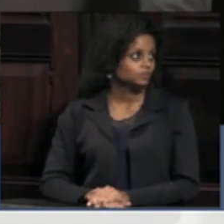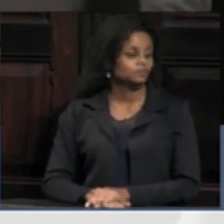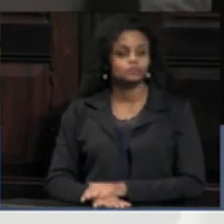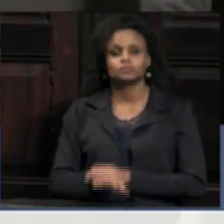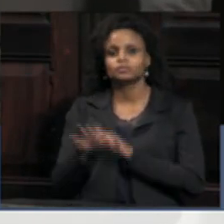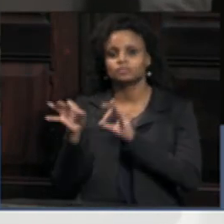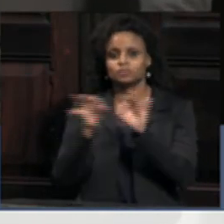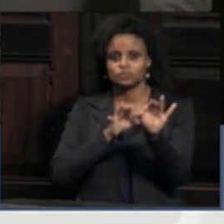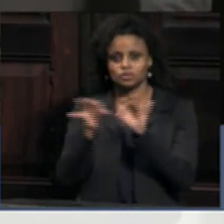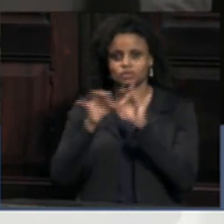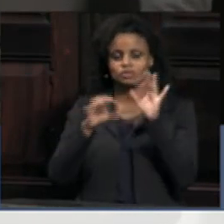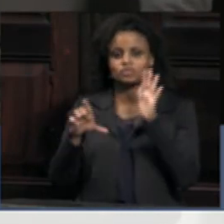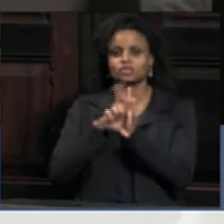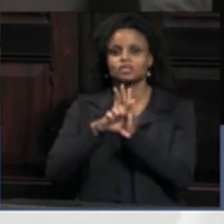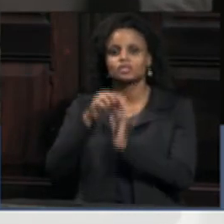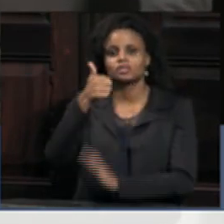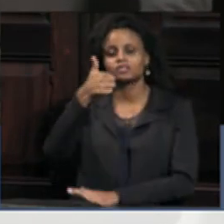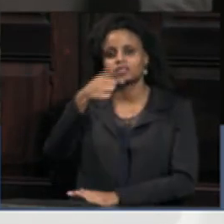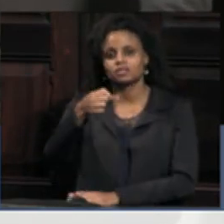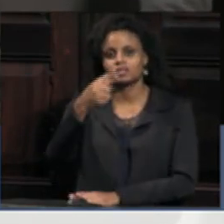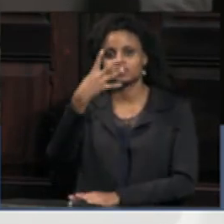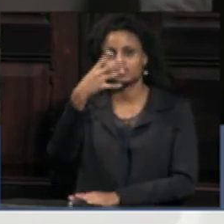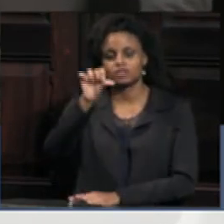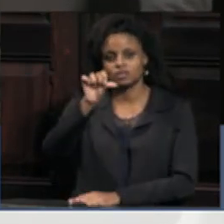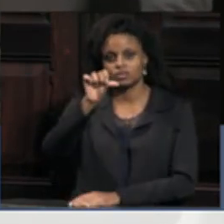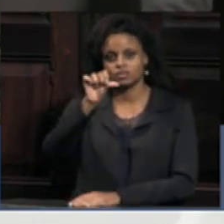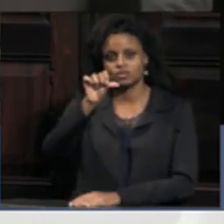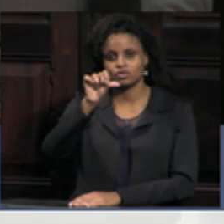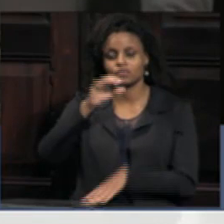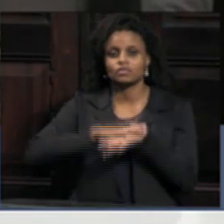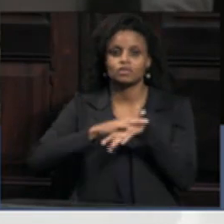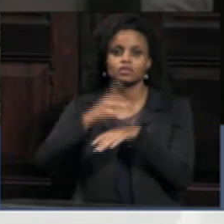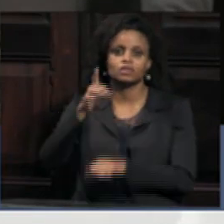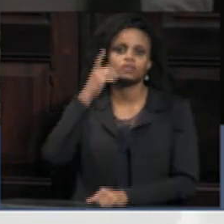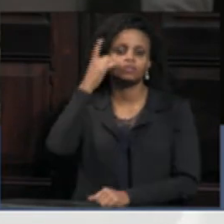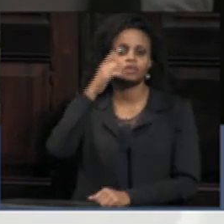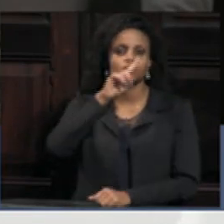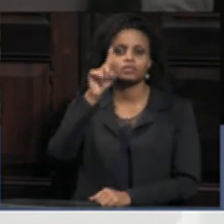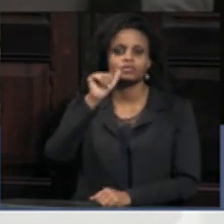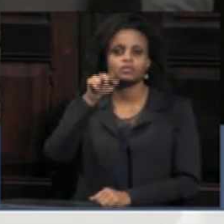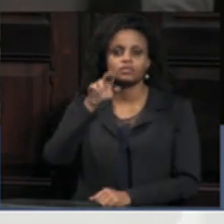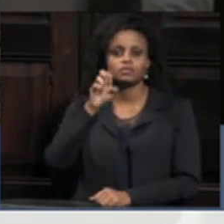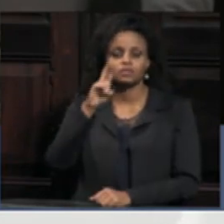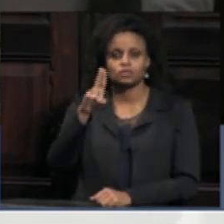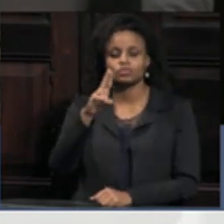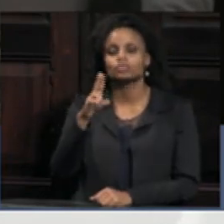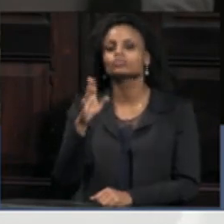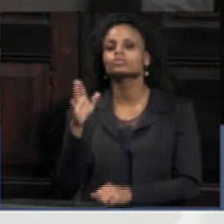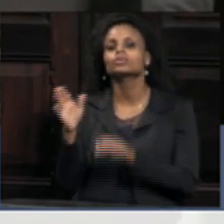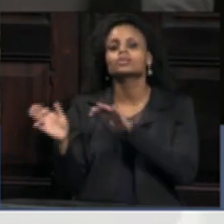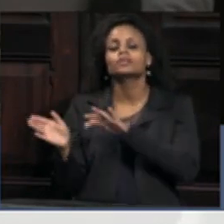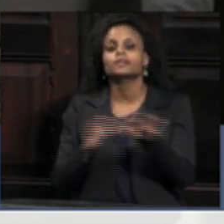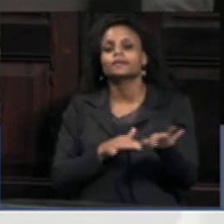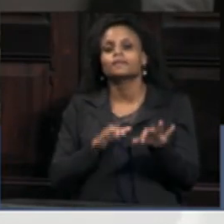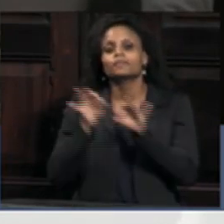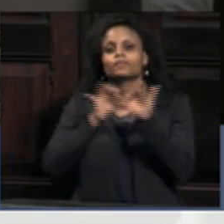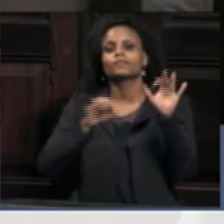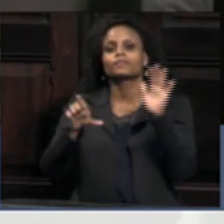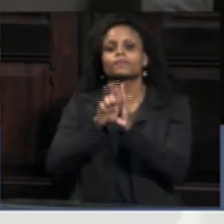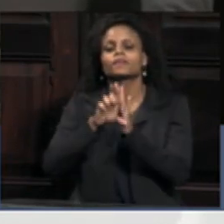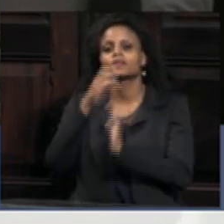Veto total oposto ao projeto de lei 1749, autoria do deputado Zaqueu Teixeira. Veto parcial oposto ao projeto de lei